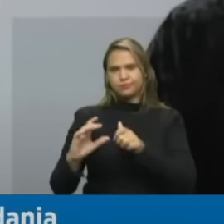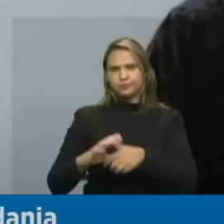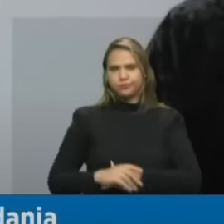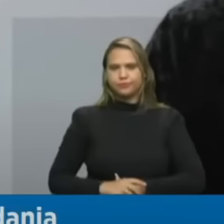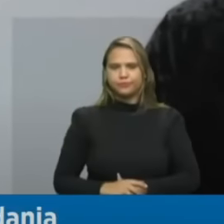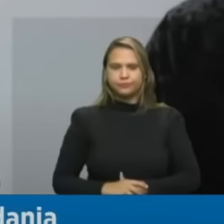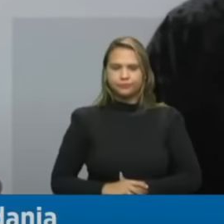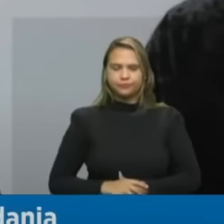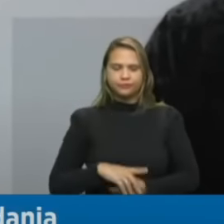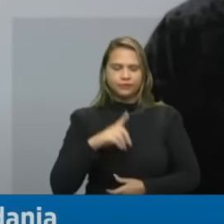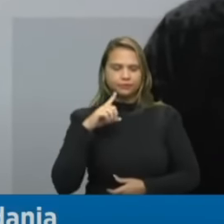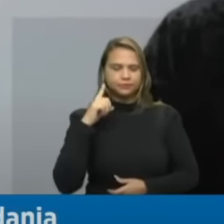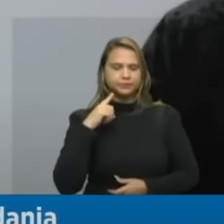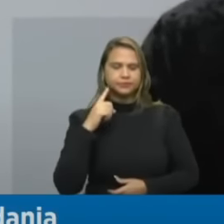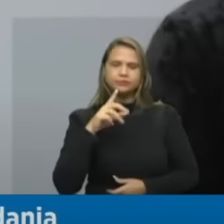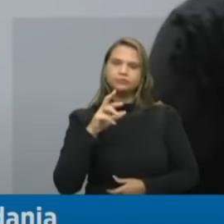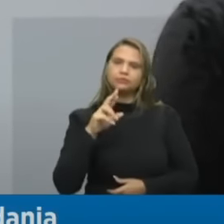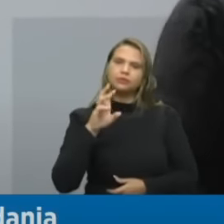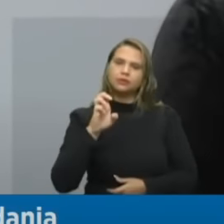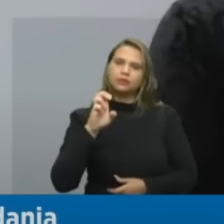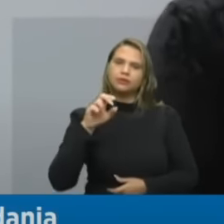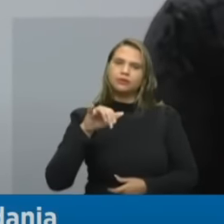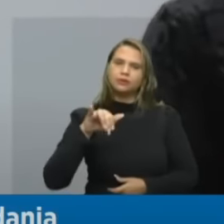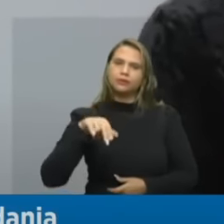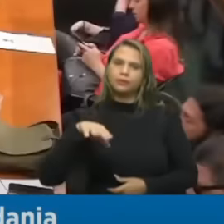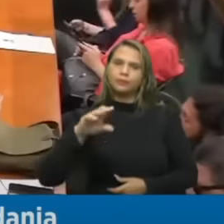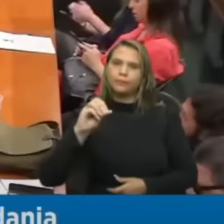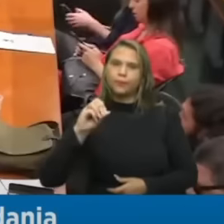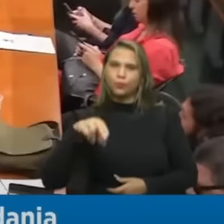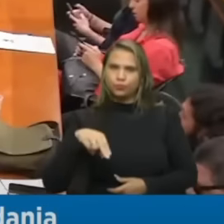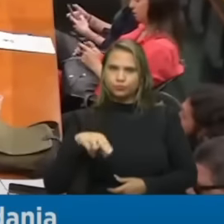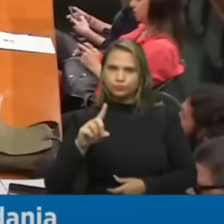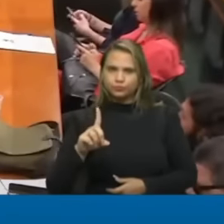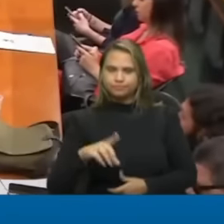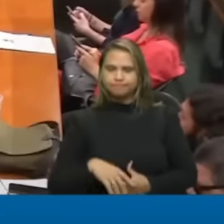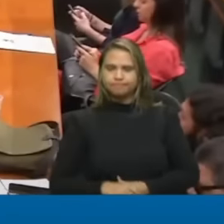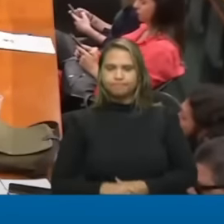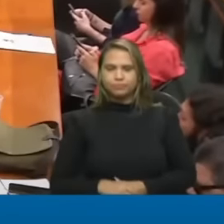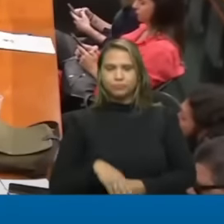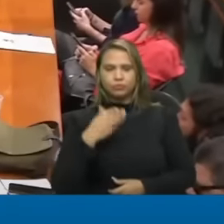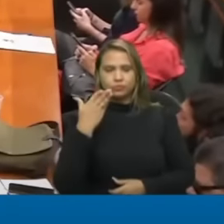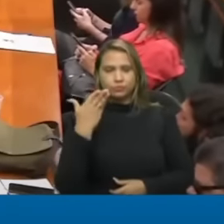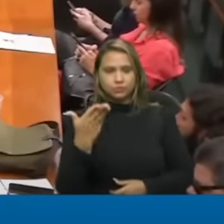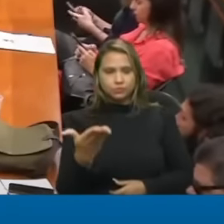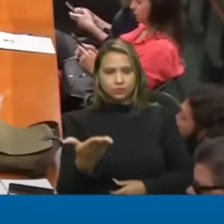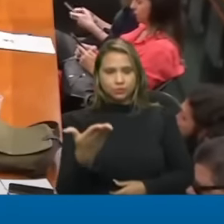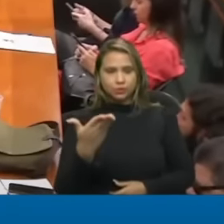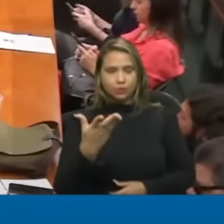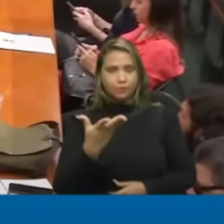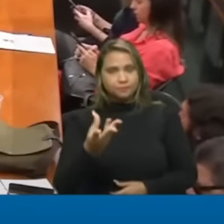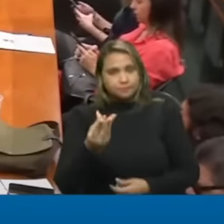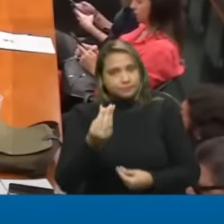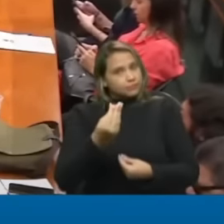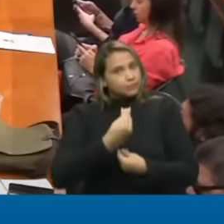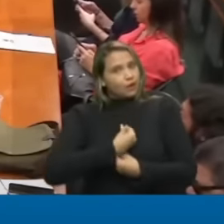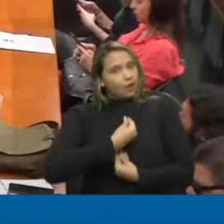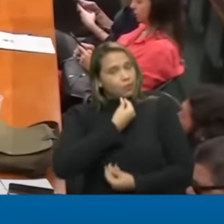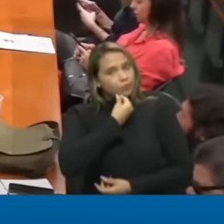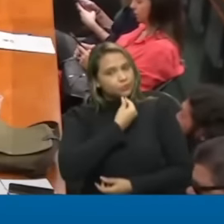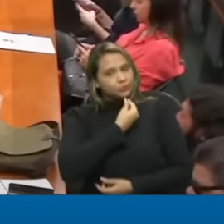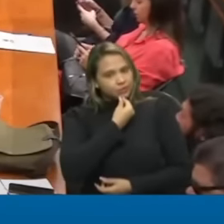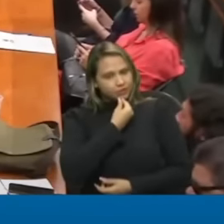Continuamos. O senhor me dá a oportunidade de aqui de mais uma vez